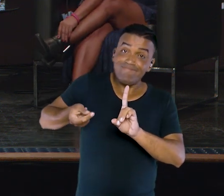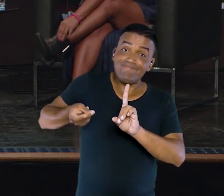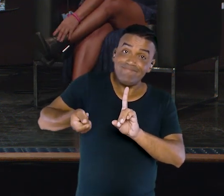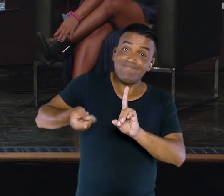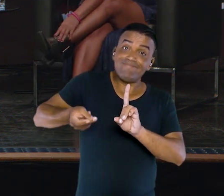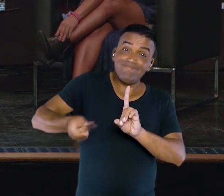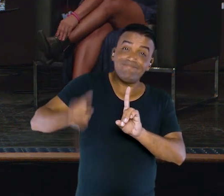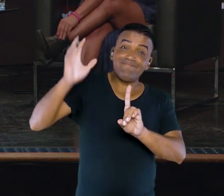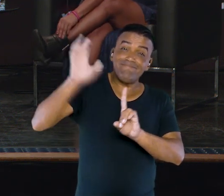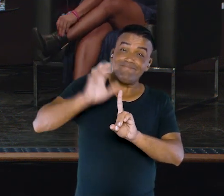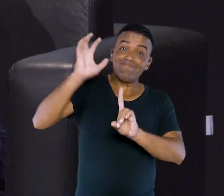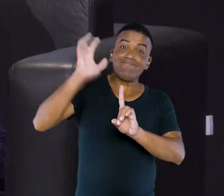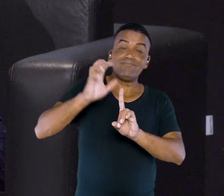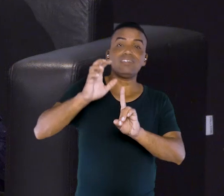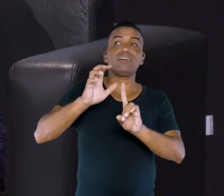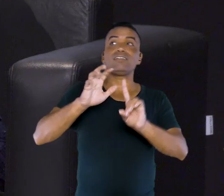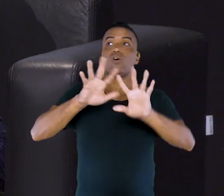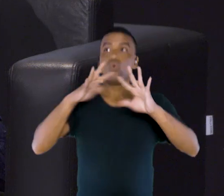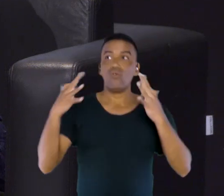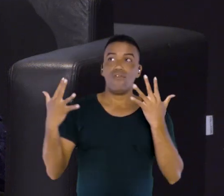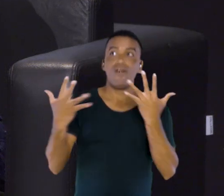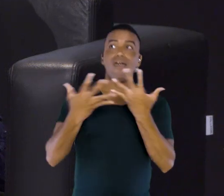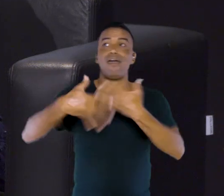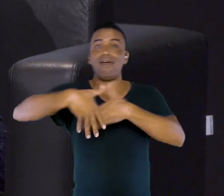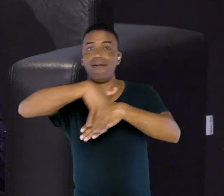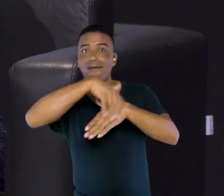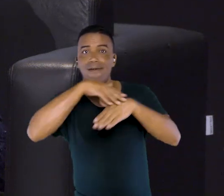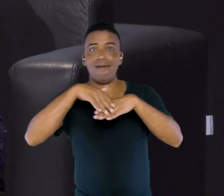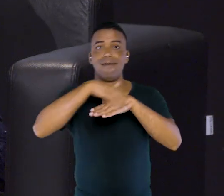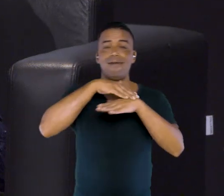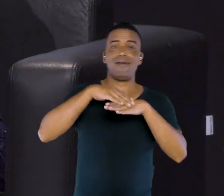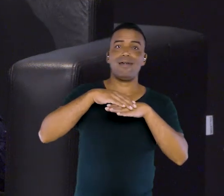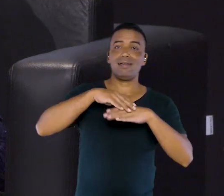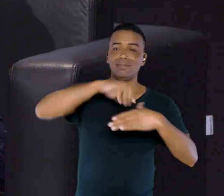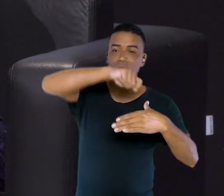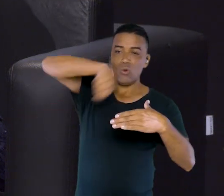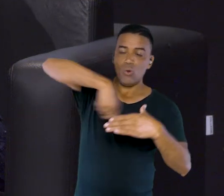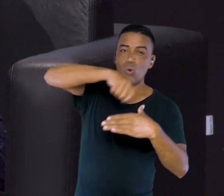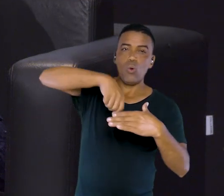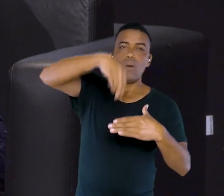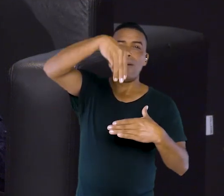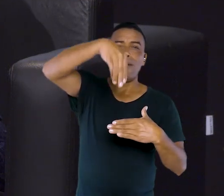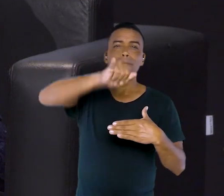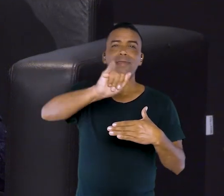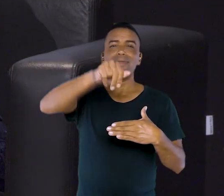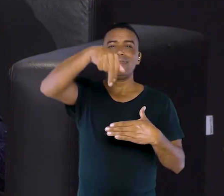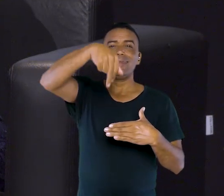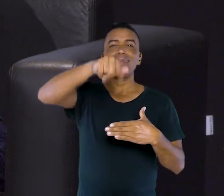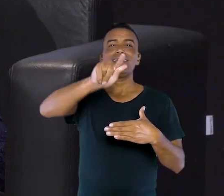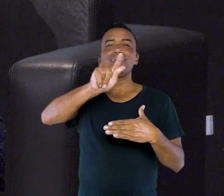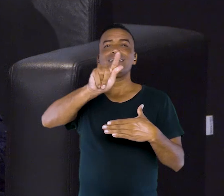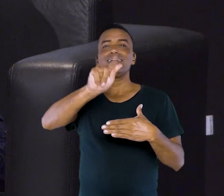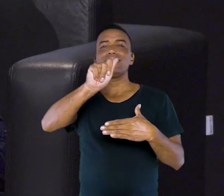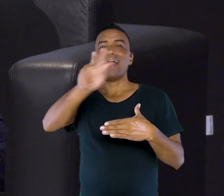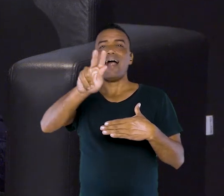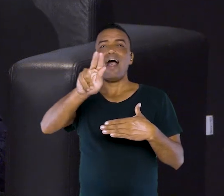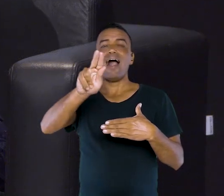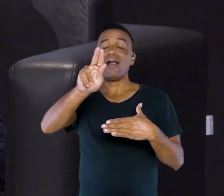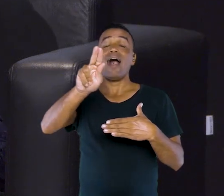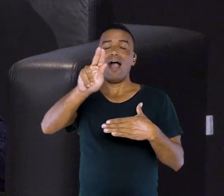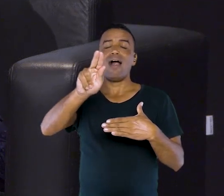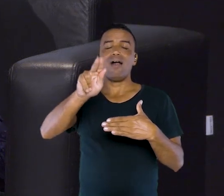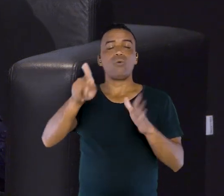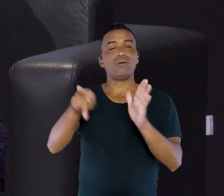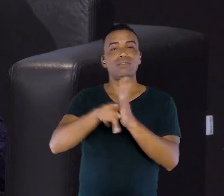né? Entre rodas de conversa, entre fazendo mingau pela manhã cedo, ou então na hora